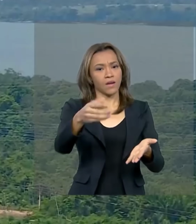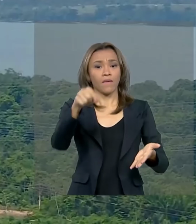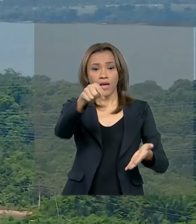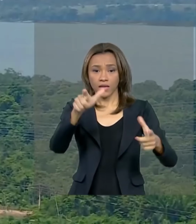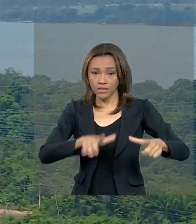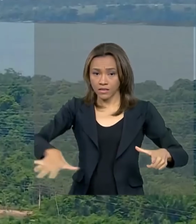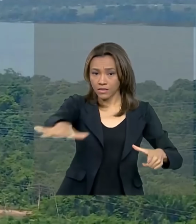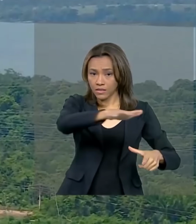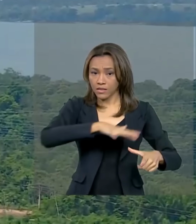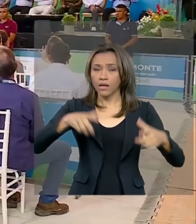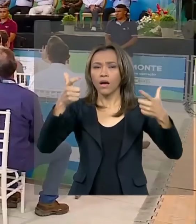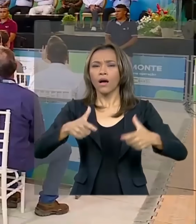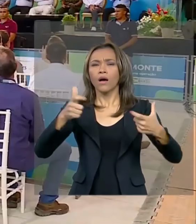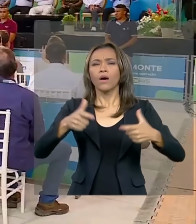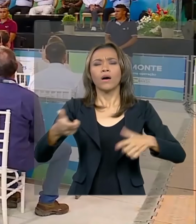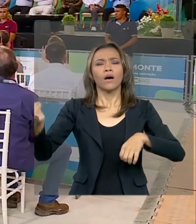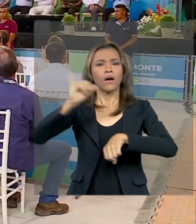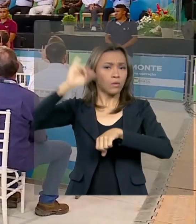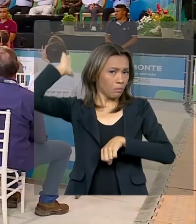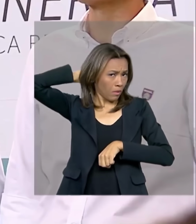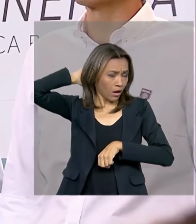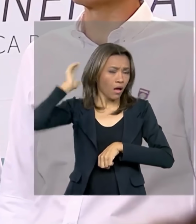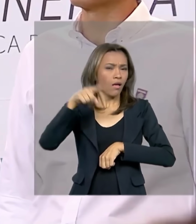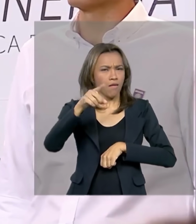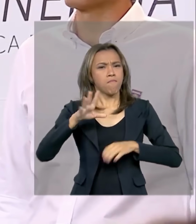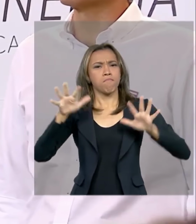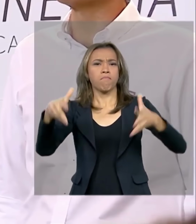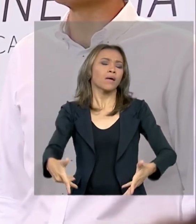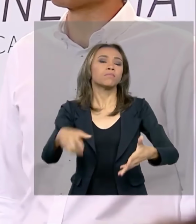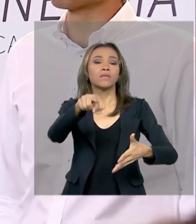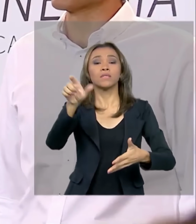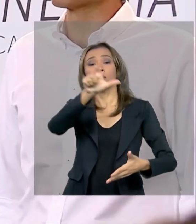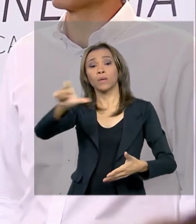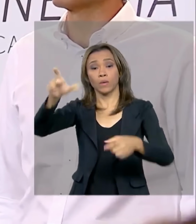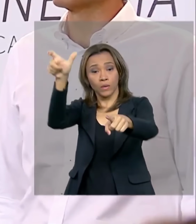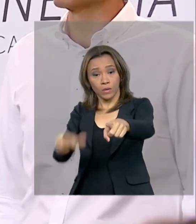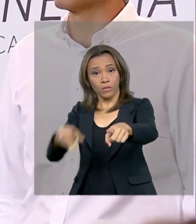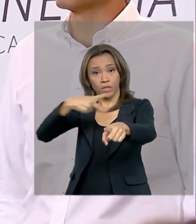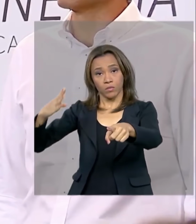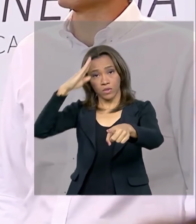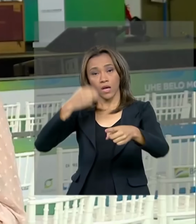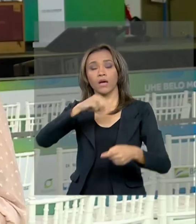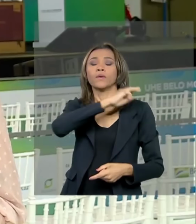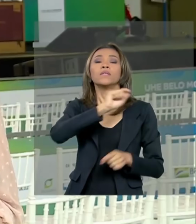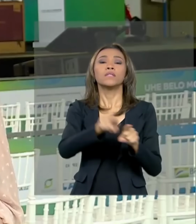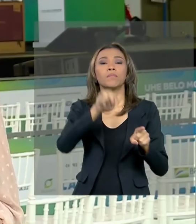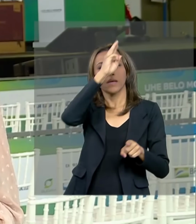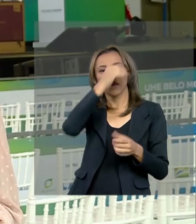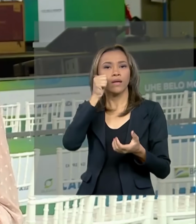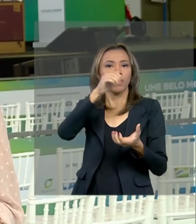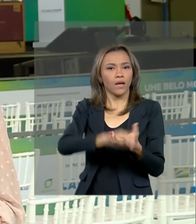na Cara Desse pessoal que vive o mundo da lua né que acha que é só acabar com as regras e as empresas vão competir